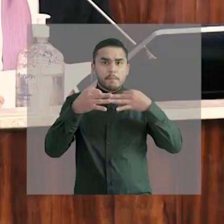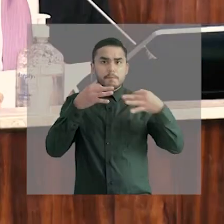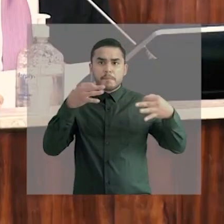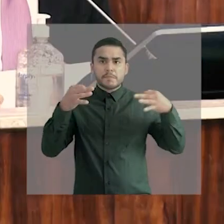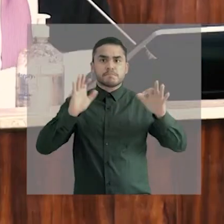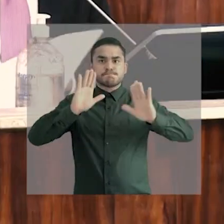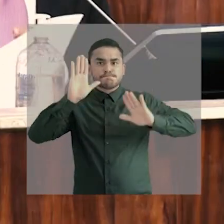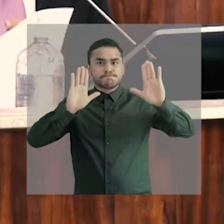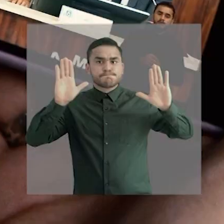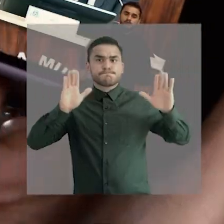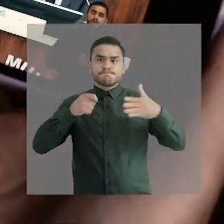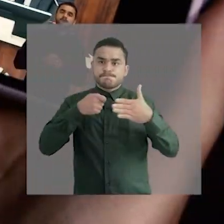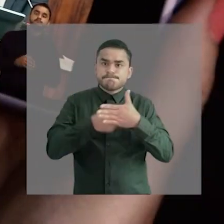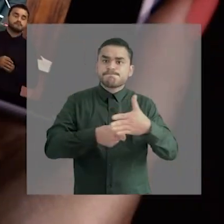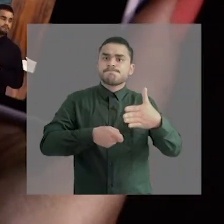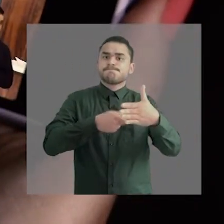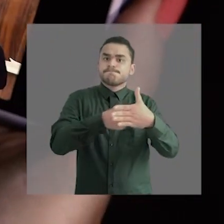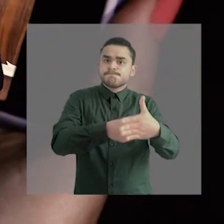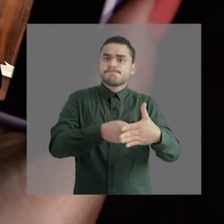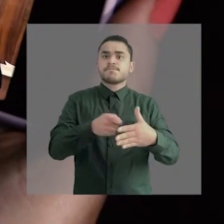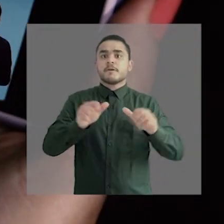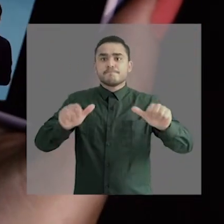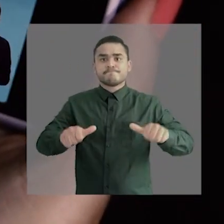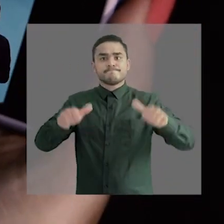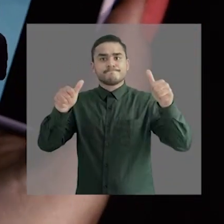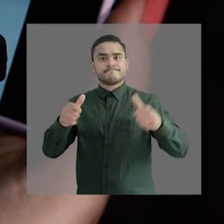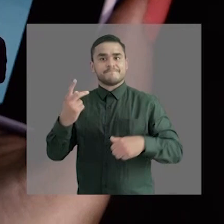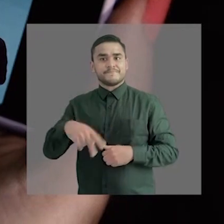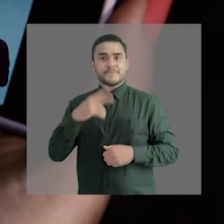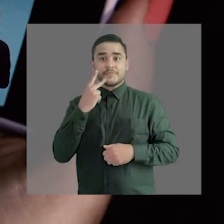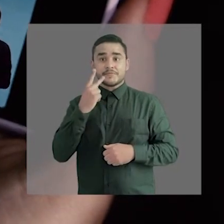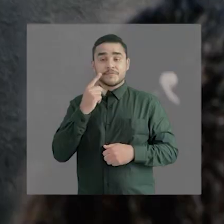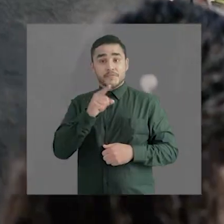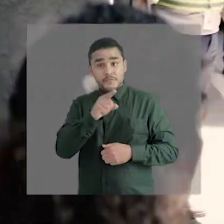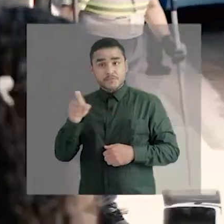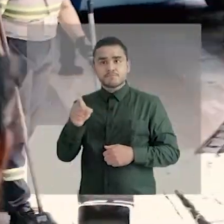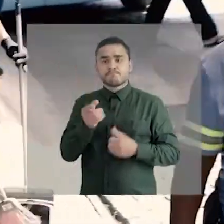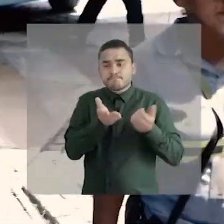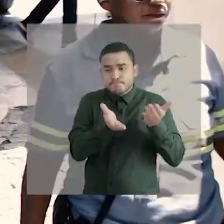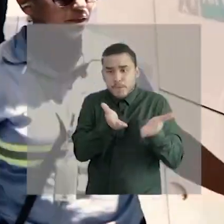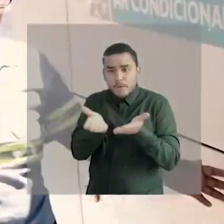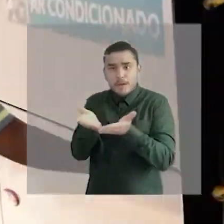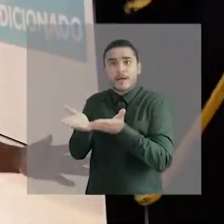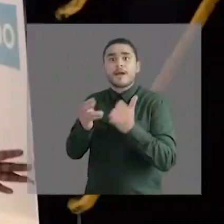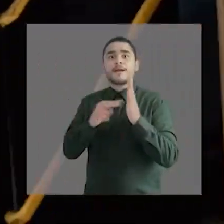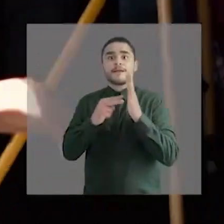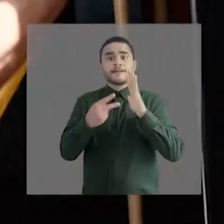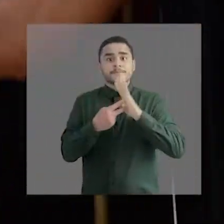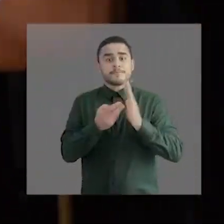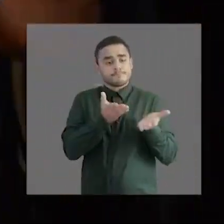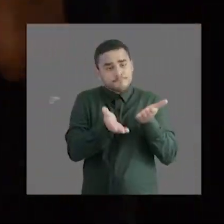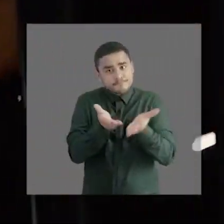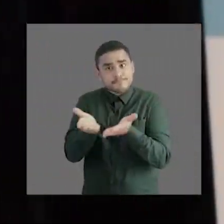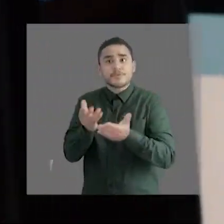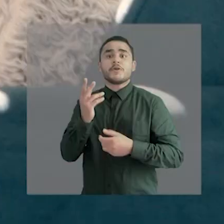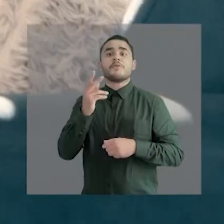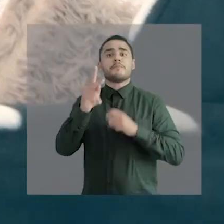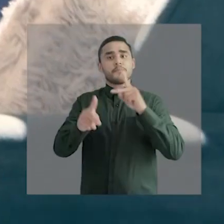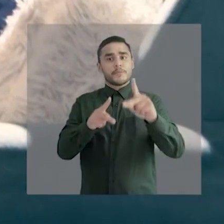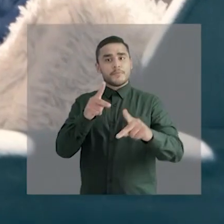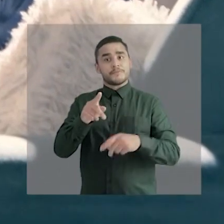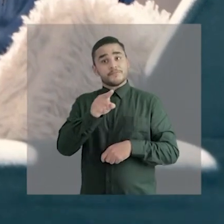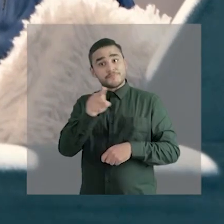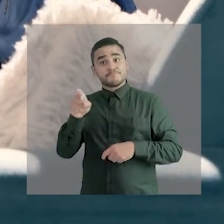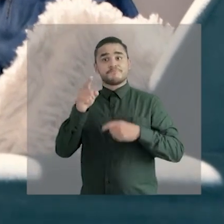ser ouvida nas decisões que vão fazer a nossa cidade cada vez melhor. Cuidar da nossa Fortaleza é cuidar do nosso povo.